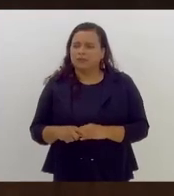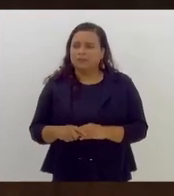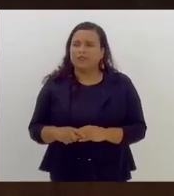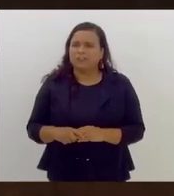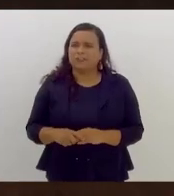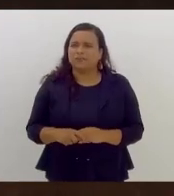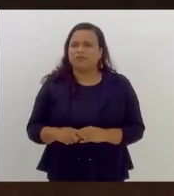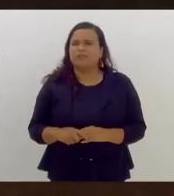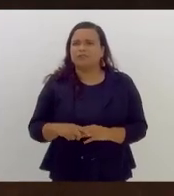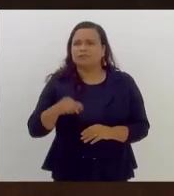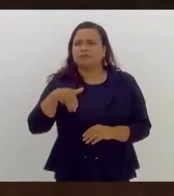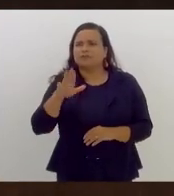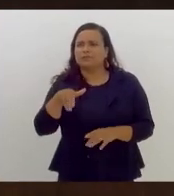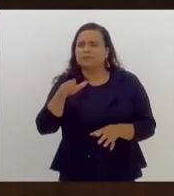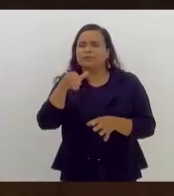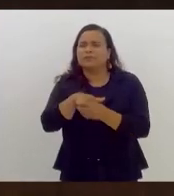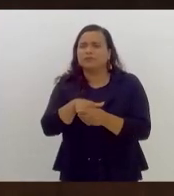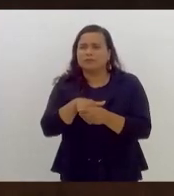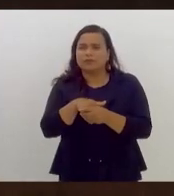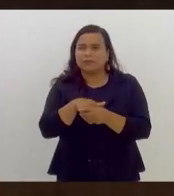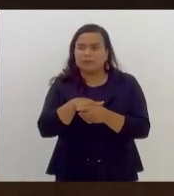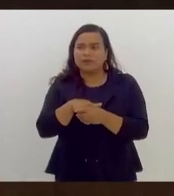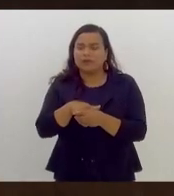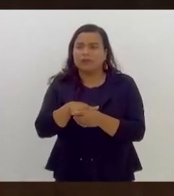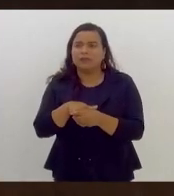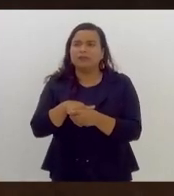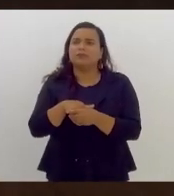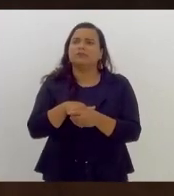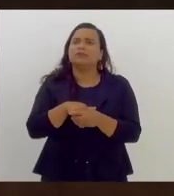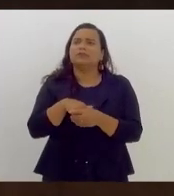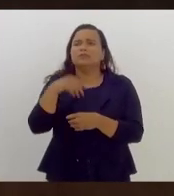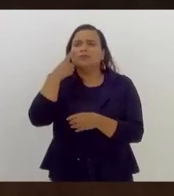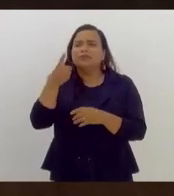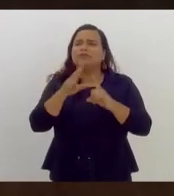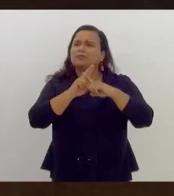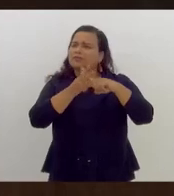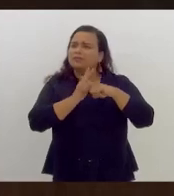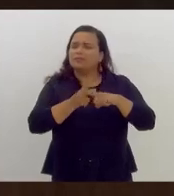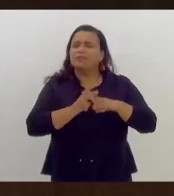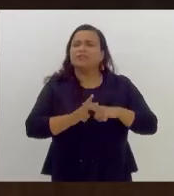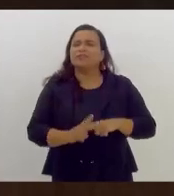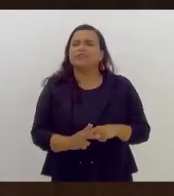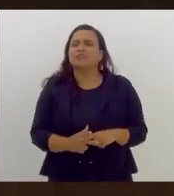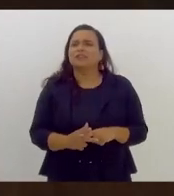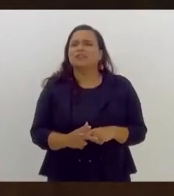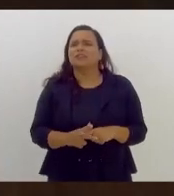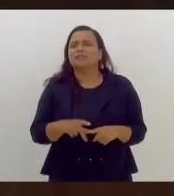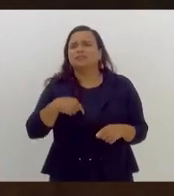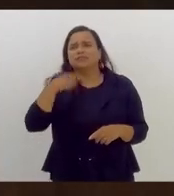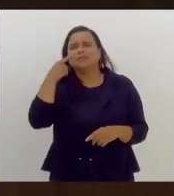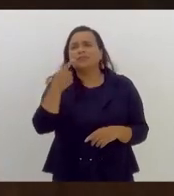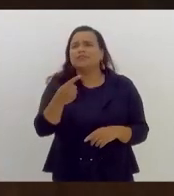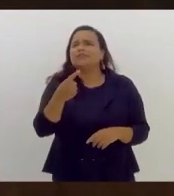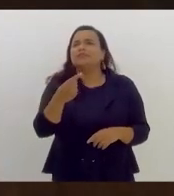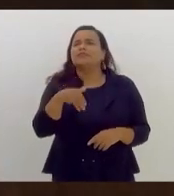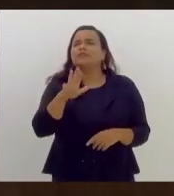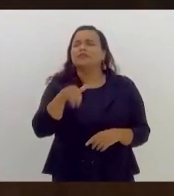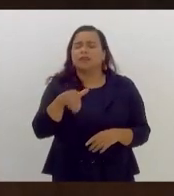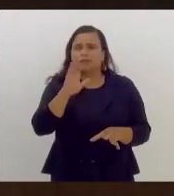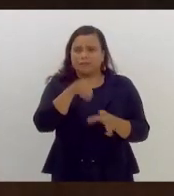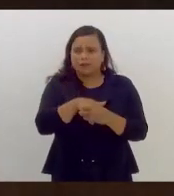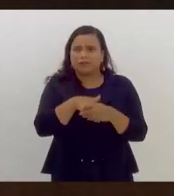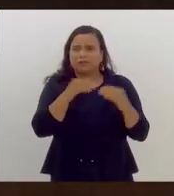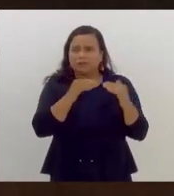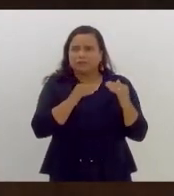votar nesse projeto pela manutenção do veto estará votando a favor